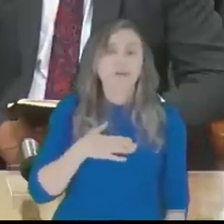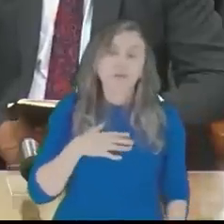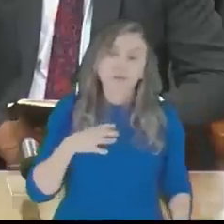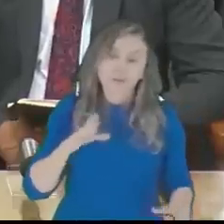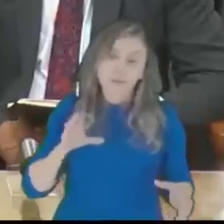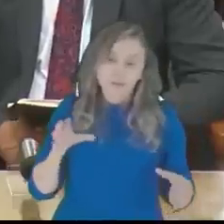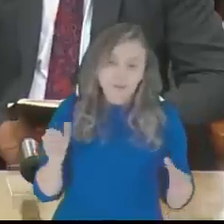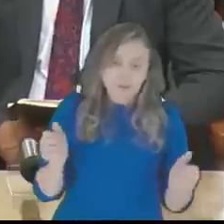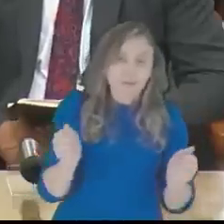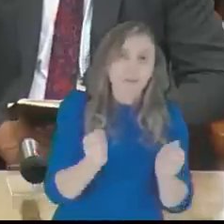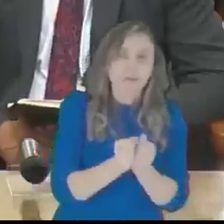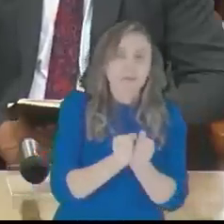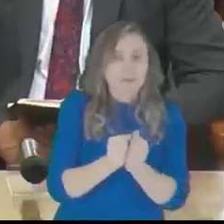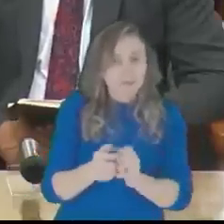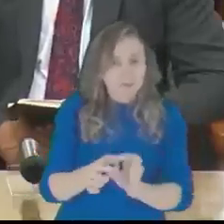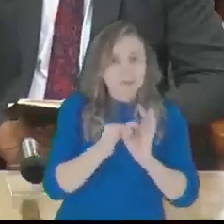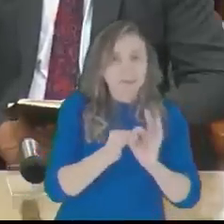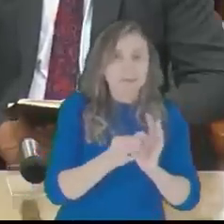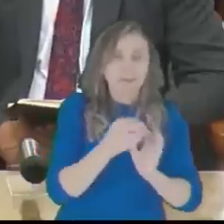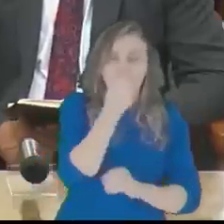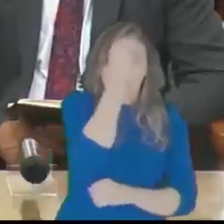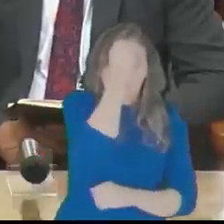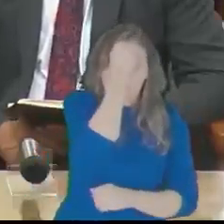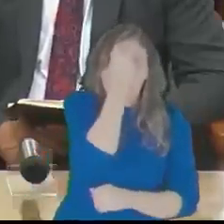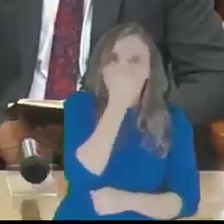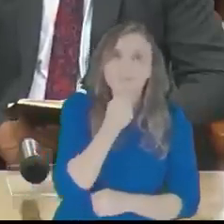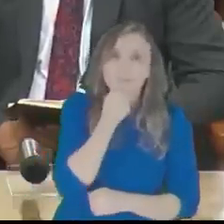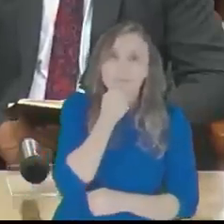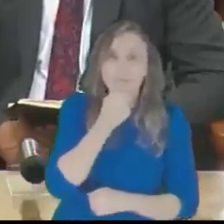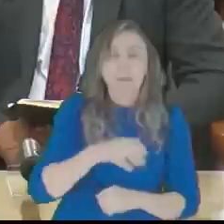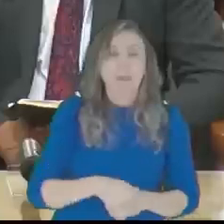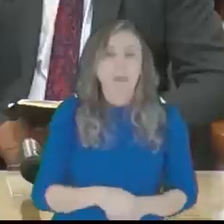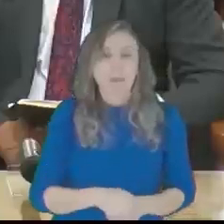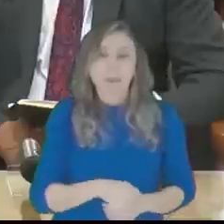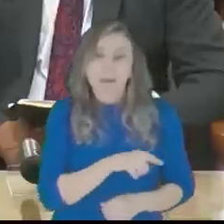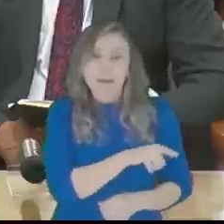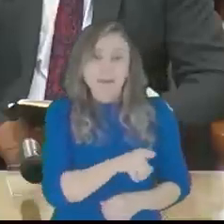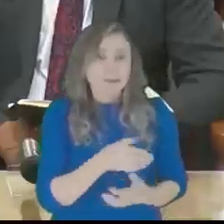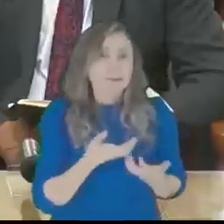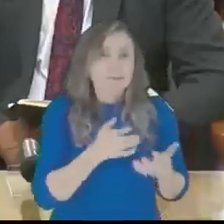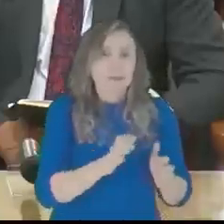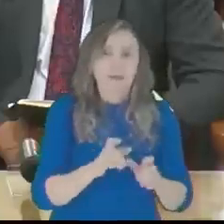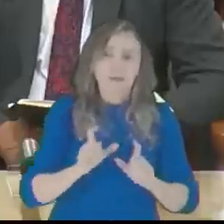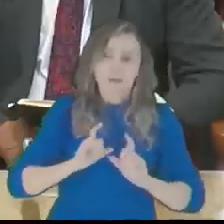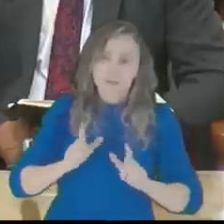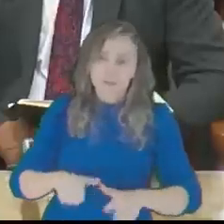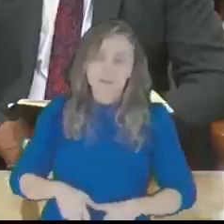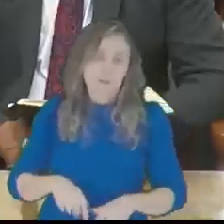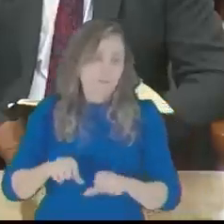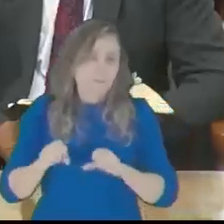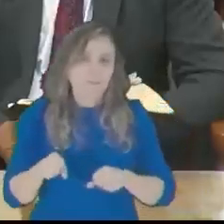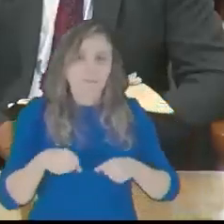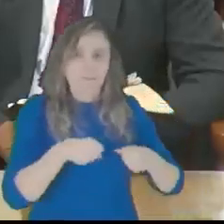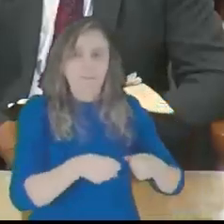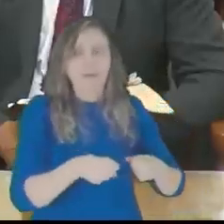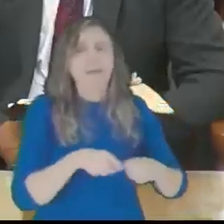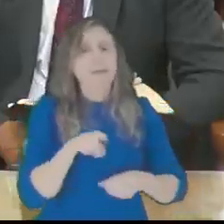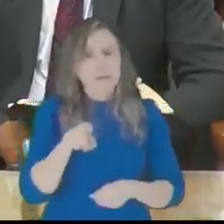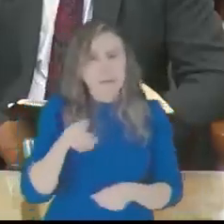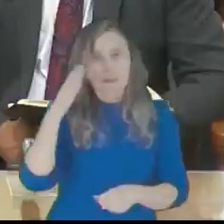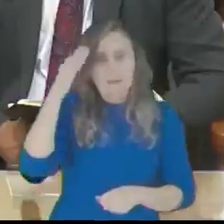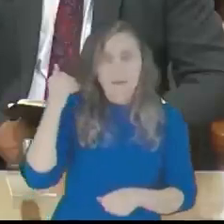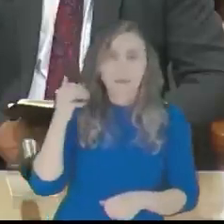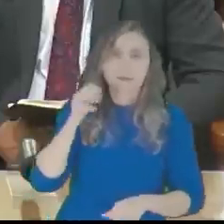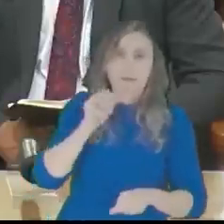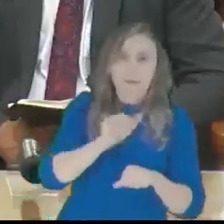Eles não querem que Israel se defenda. Eles não querem. Porque os irmãos sabem que Abraão, ele teve duas descendências. Ele teve